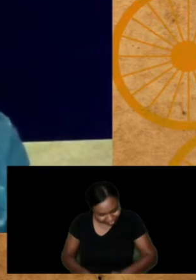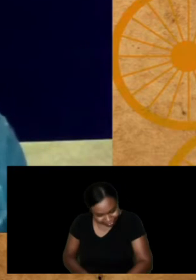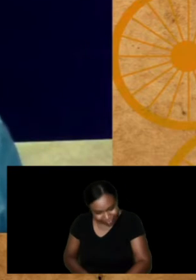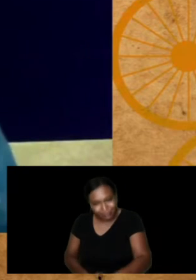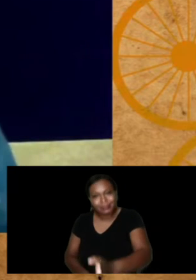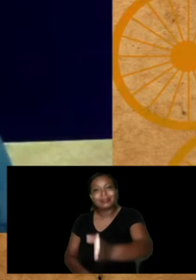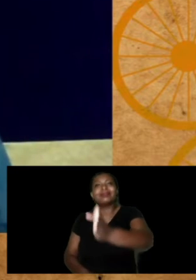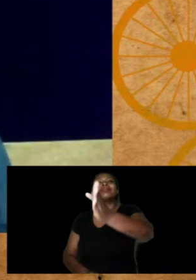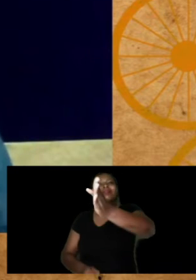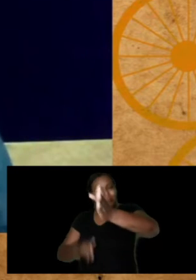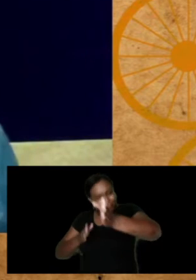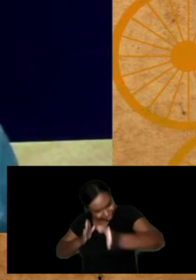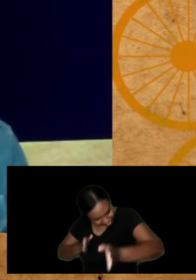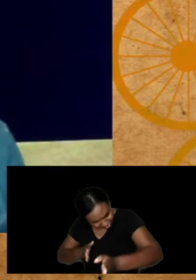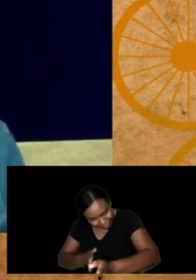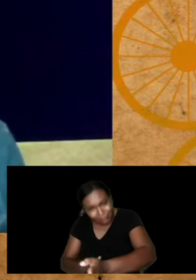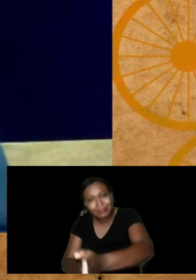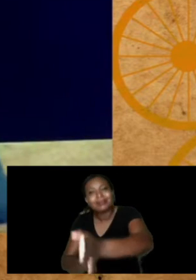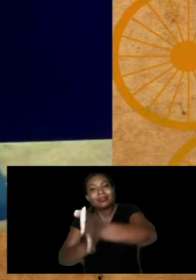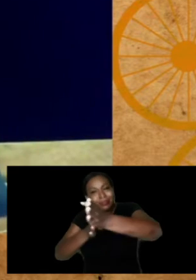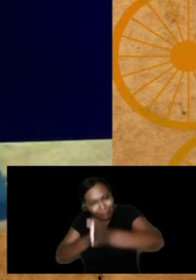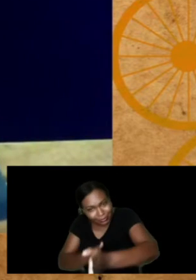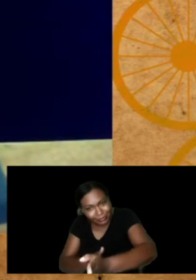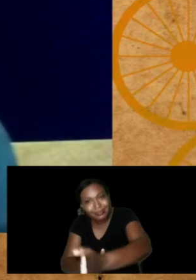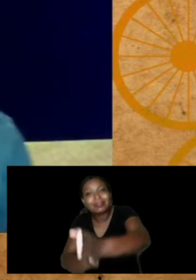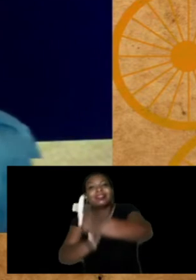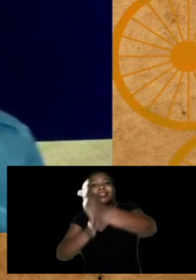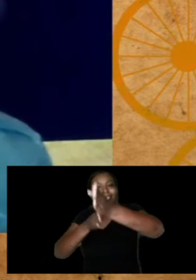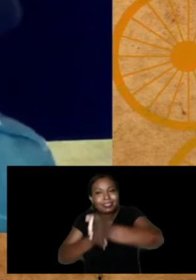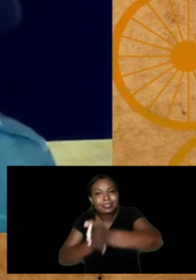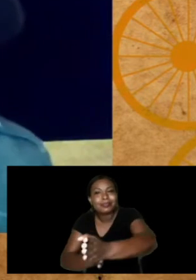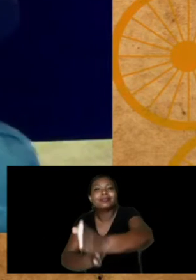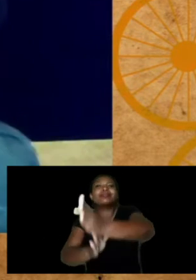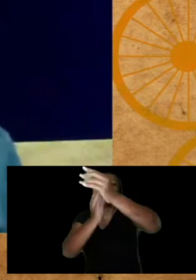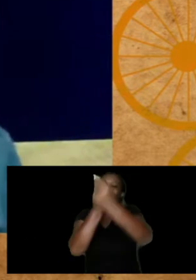vamos em frente.